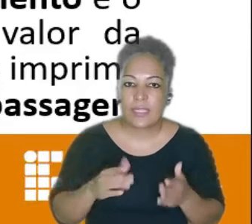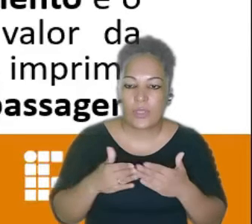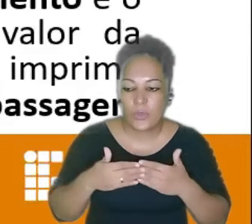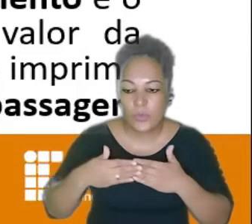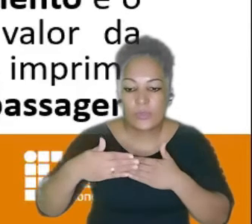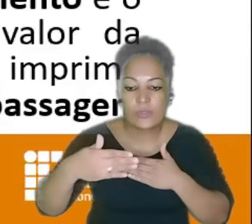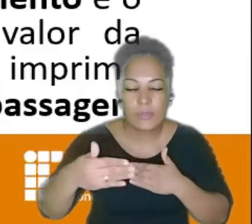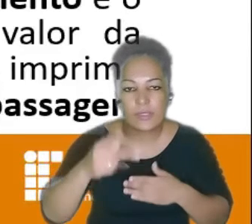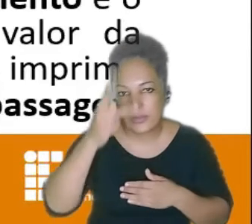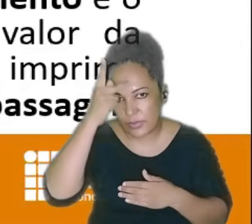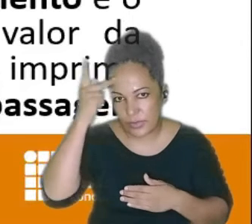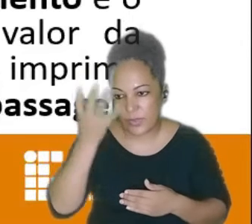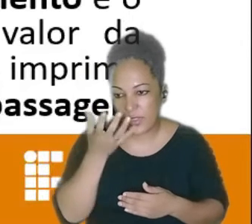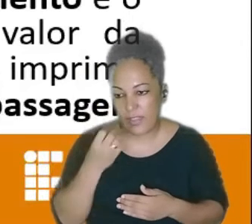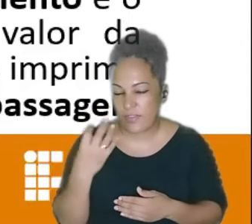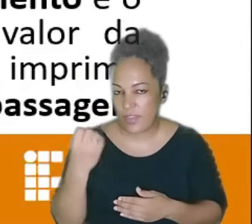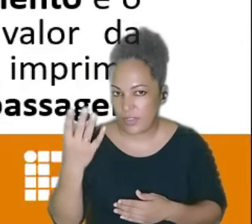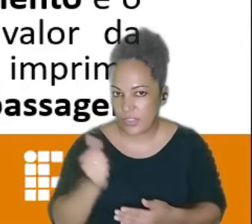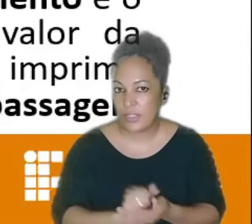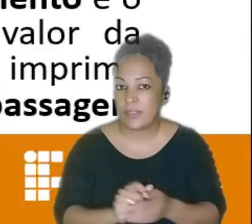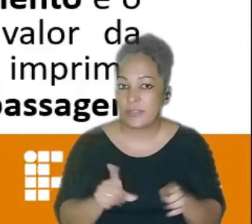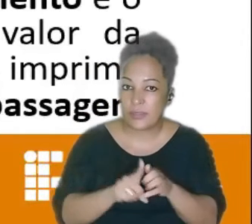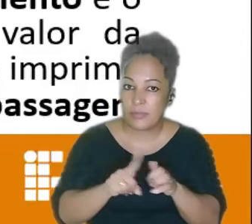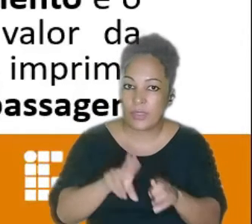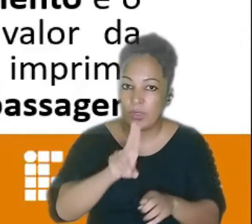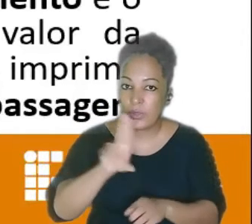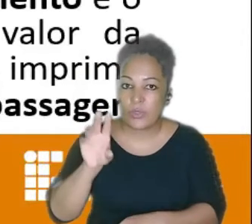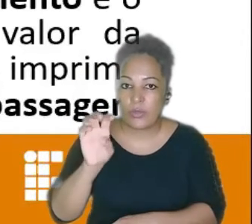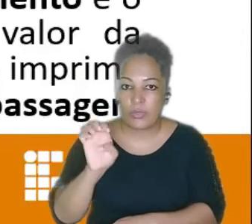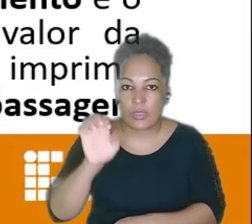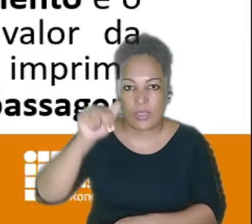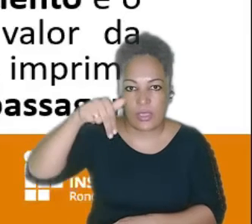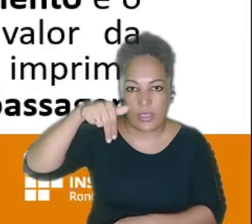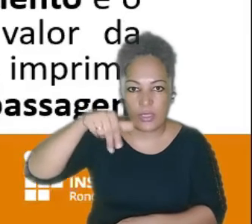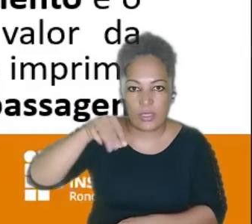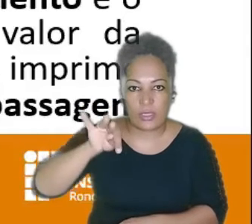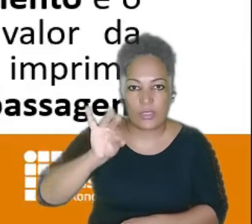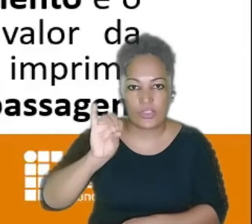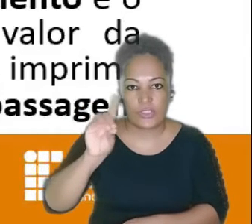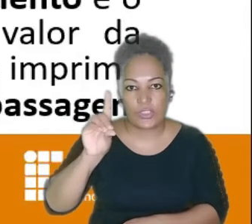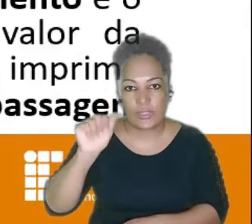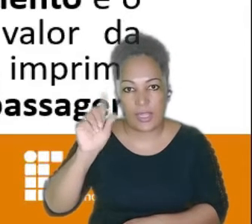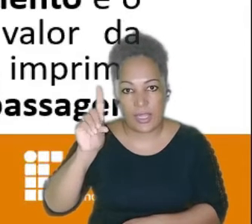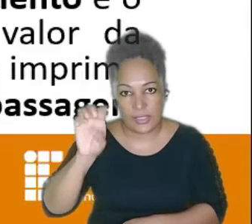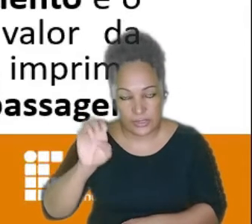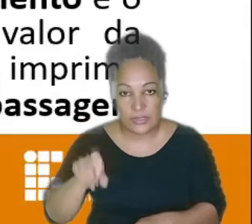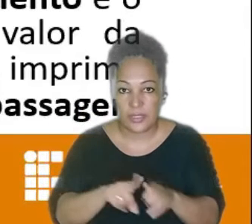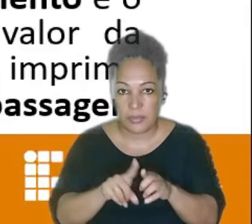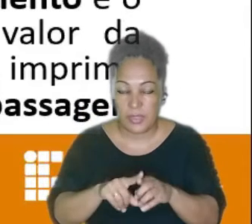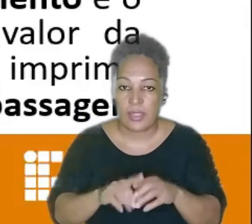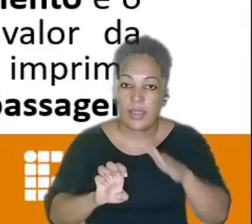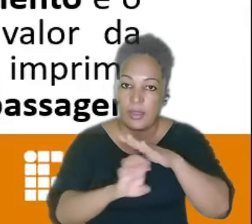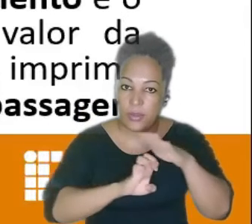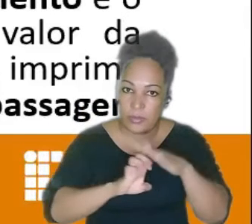aqui está o trecho solicitado. Então, o trecho também é uma entidade que tem que ser armazenado, porque o trecho, a